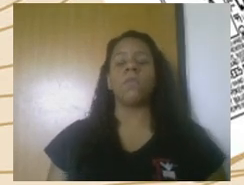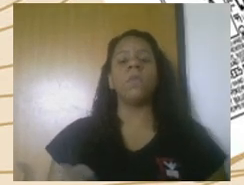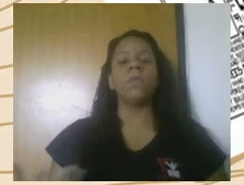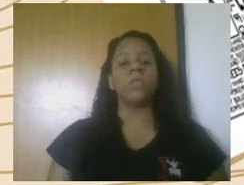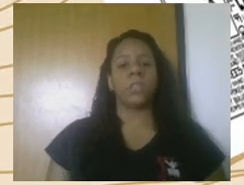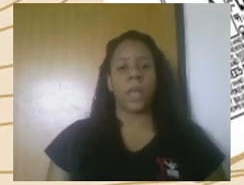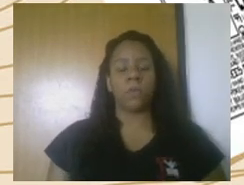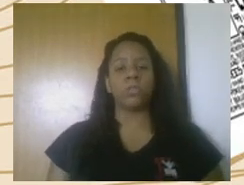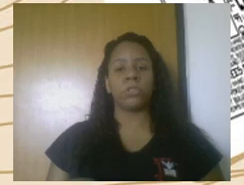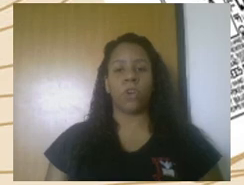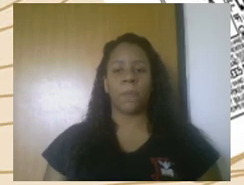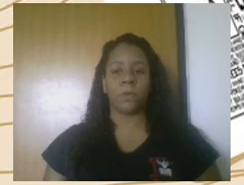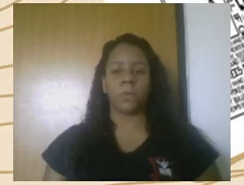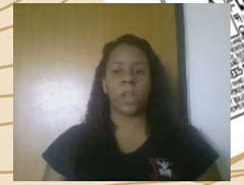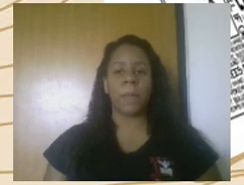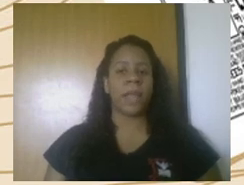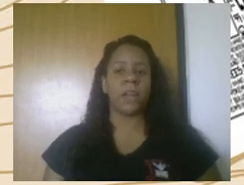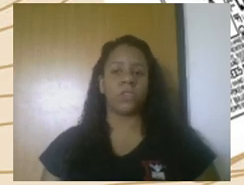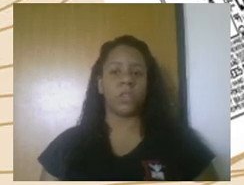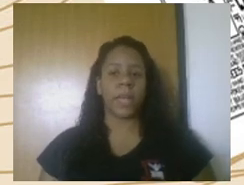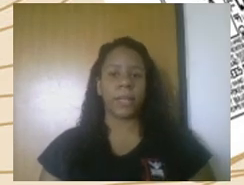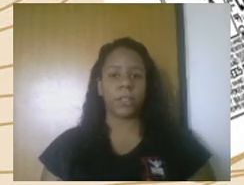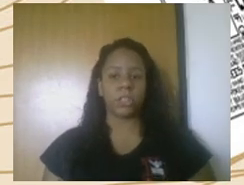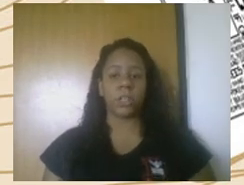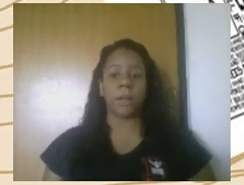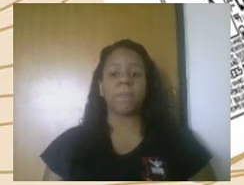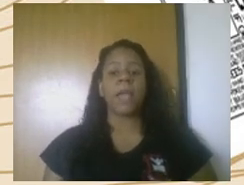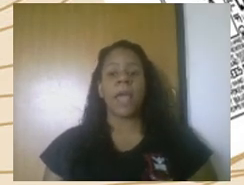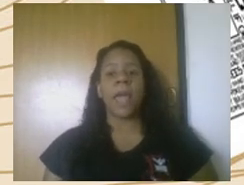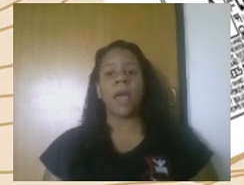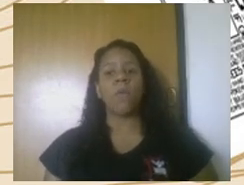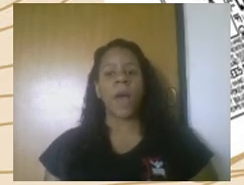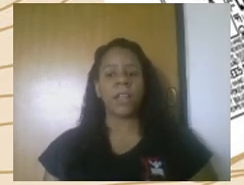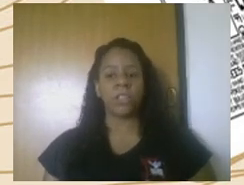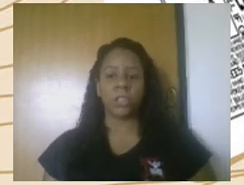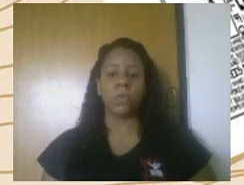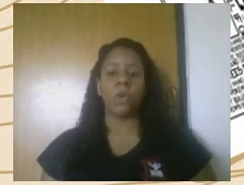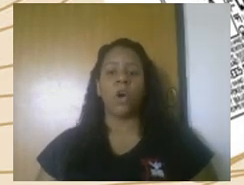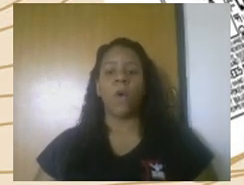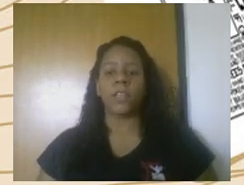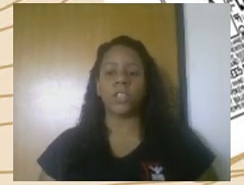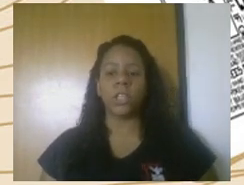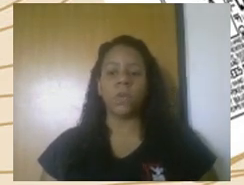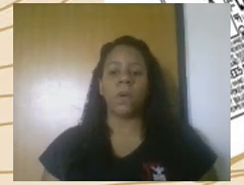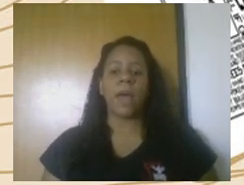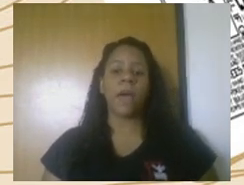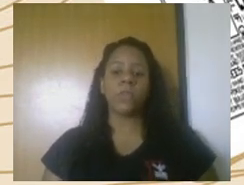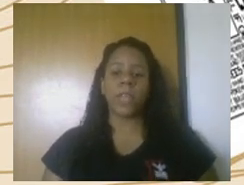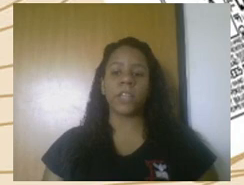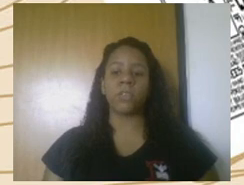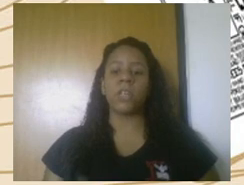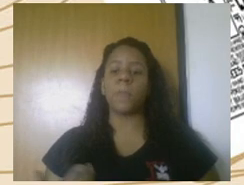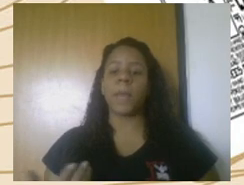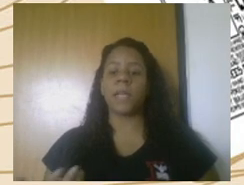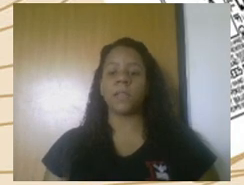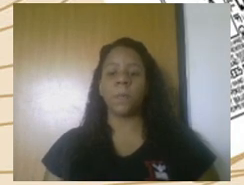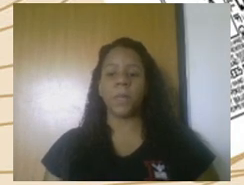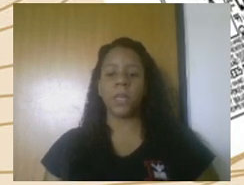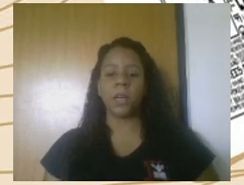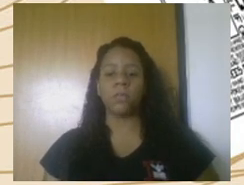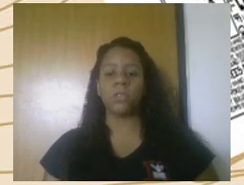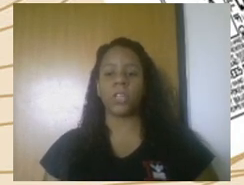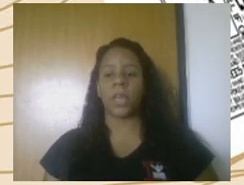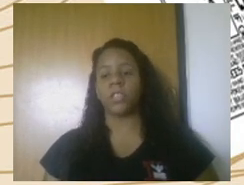Então, um dos tópicos da matéria jornalística é o artigo. O artigo é o texto que expressa